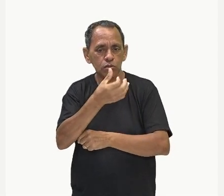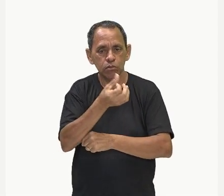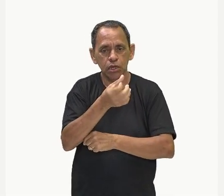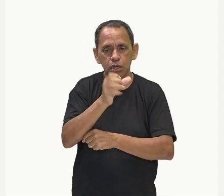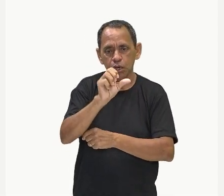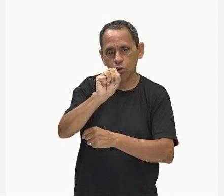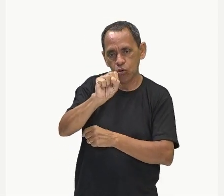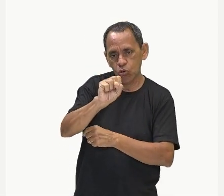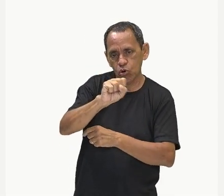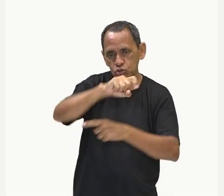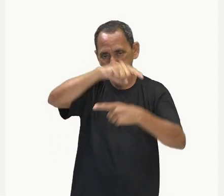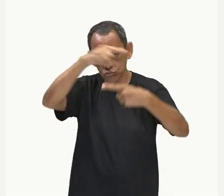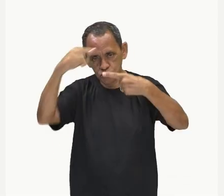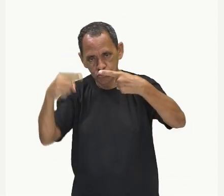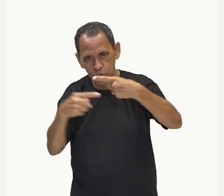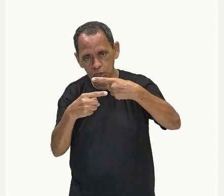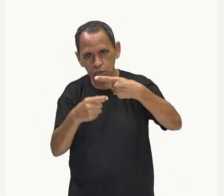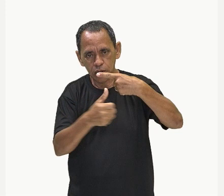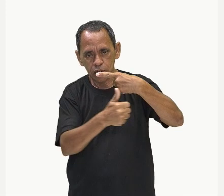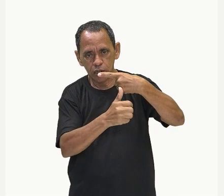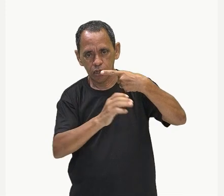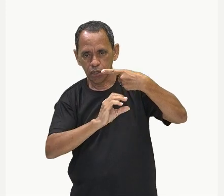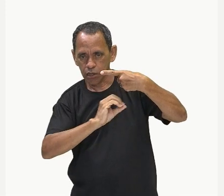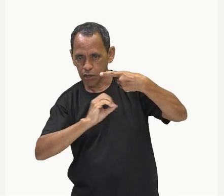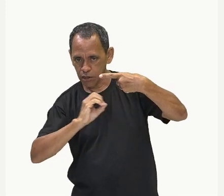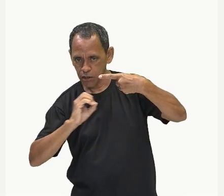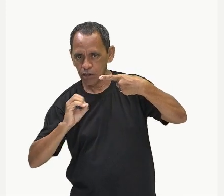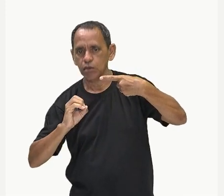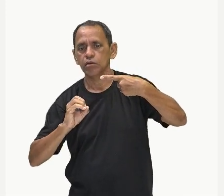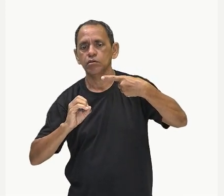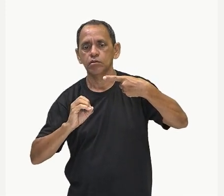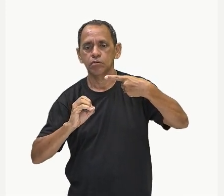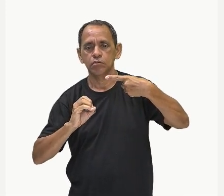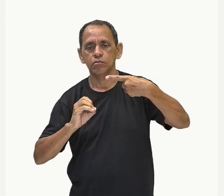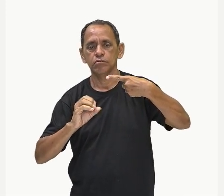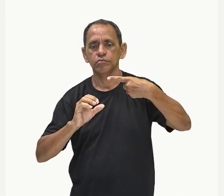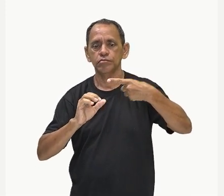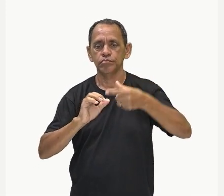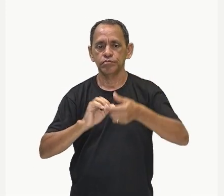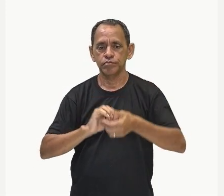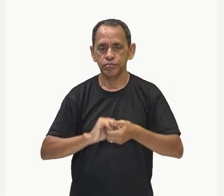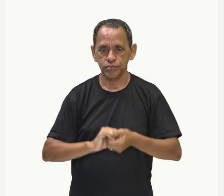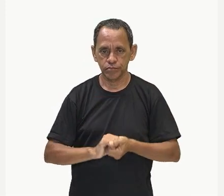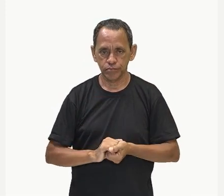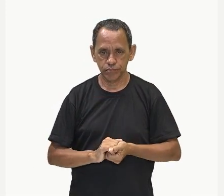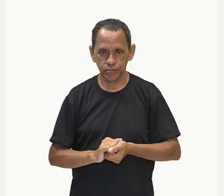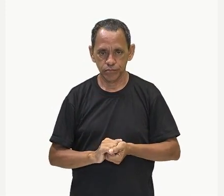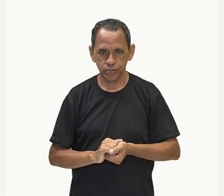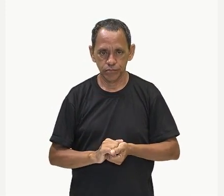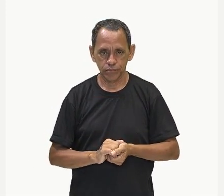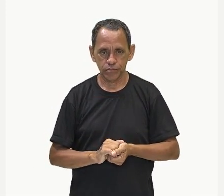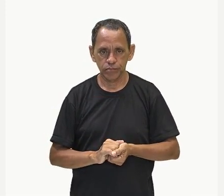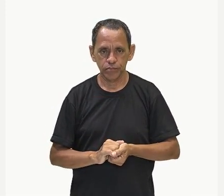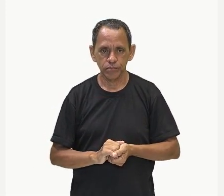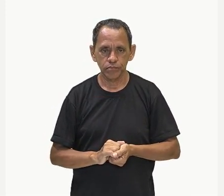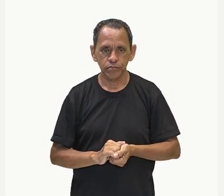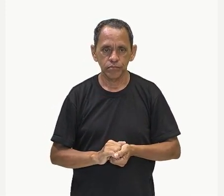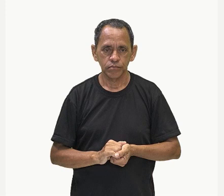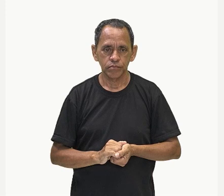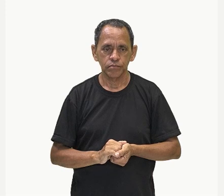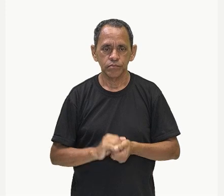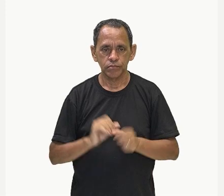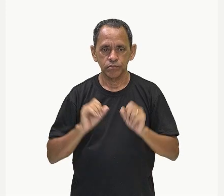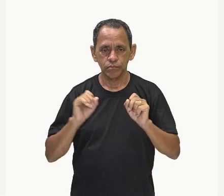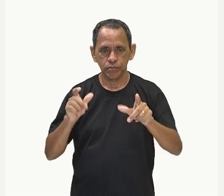2.468 no meu numerador e fico com 1.000 no meu denominador.